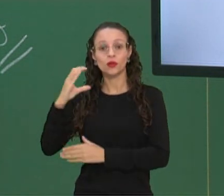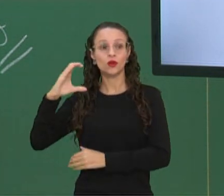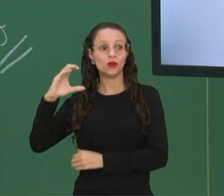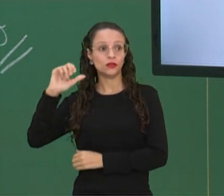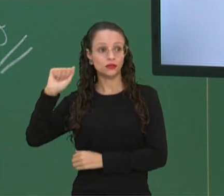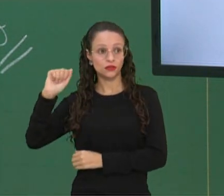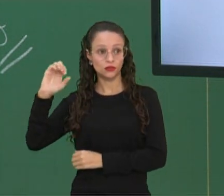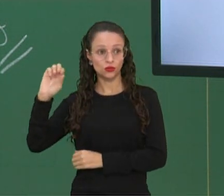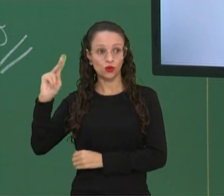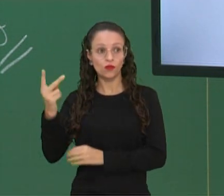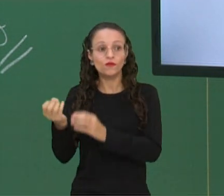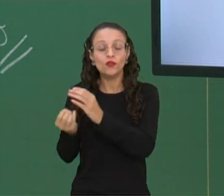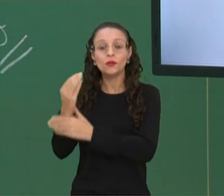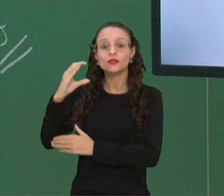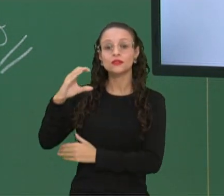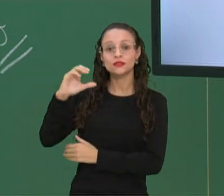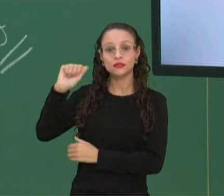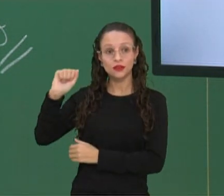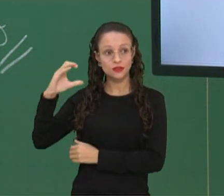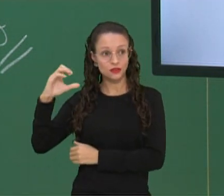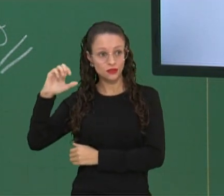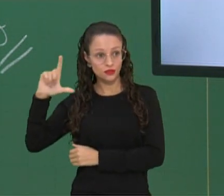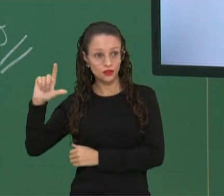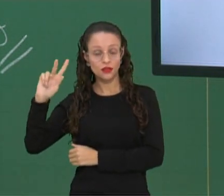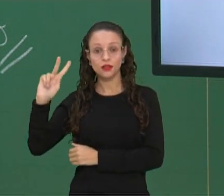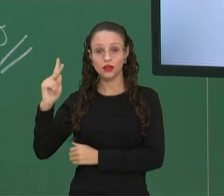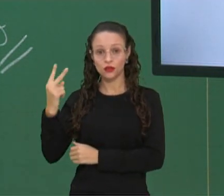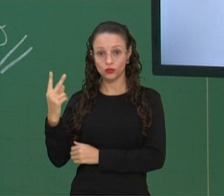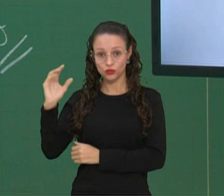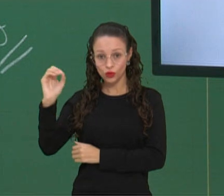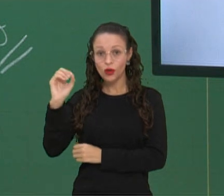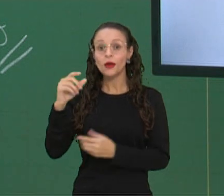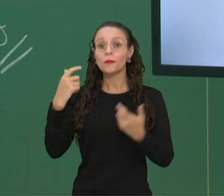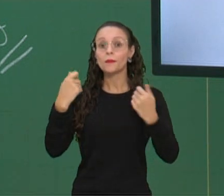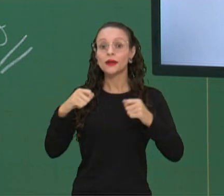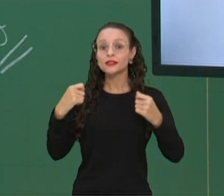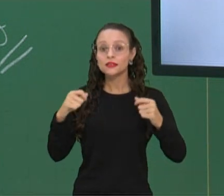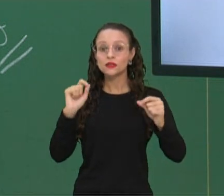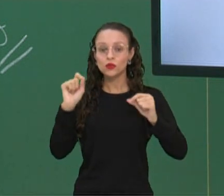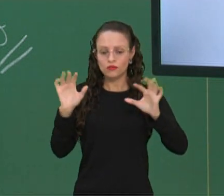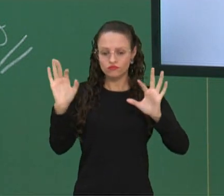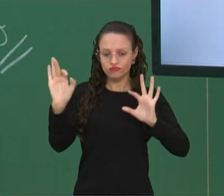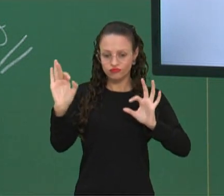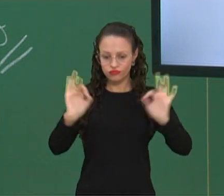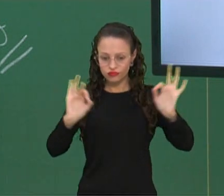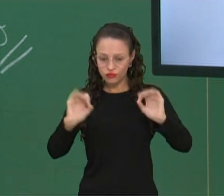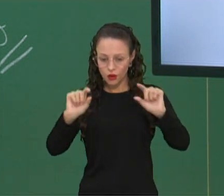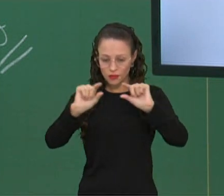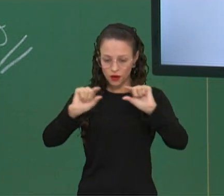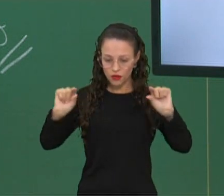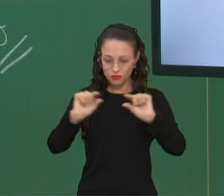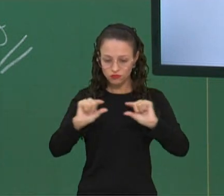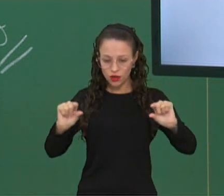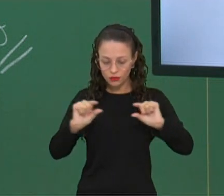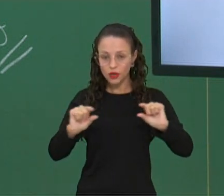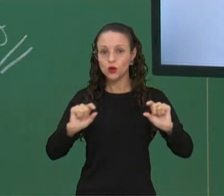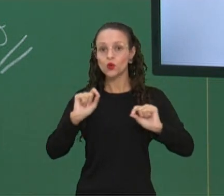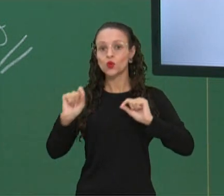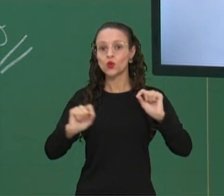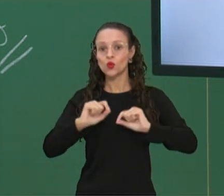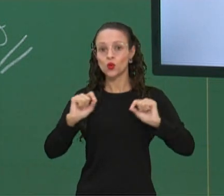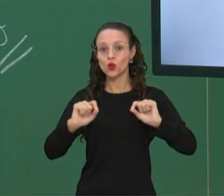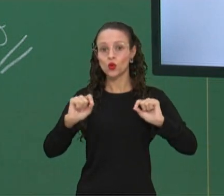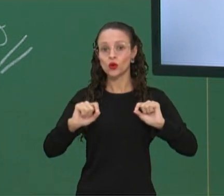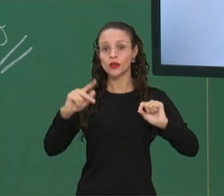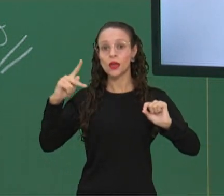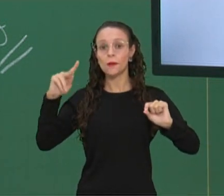ele me deu 3 reações. E o que eu preciso fazer? Eu tenho que organizar de tal forma que o que eu preciso de produto esteja